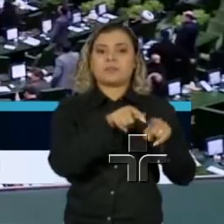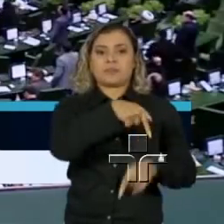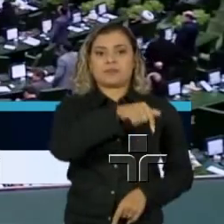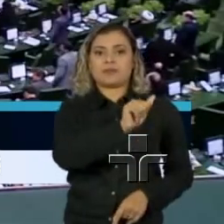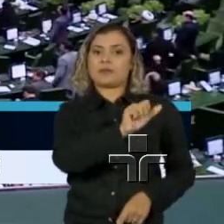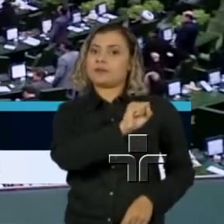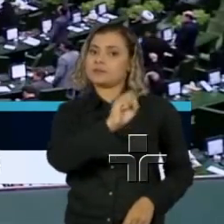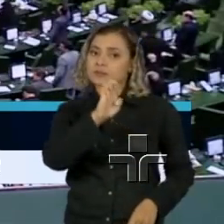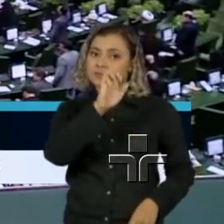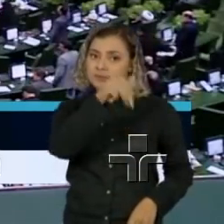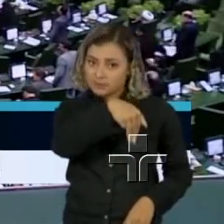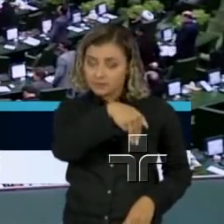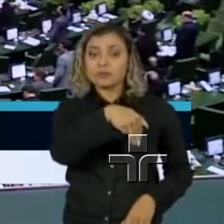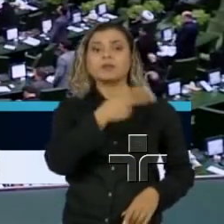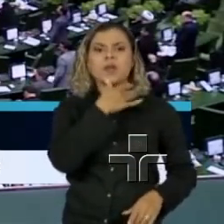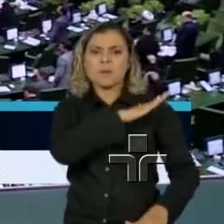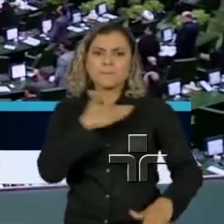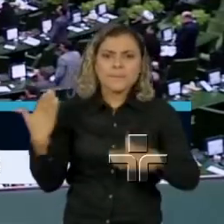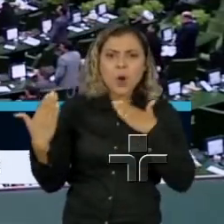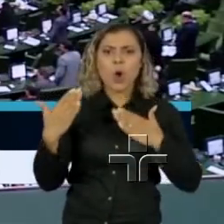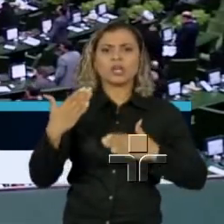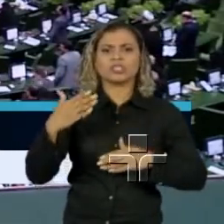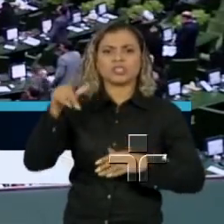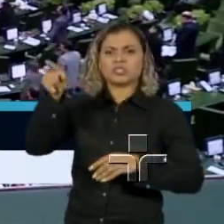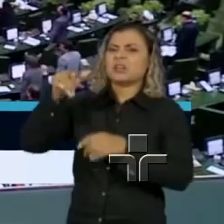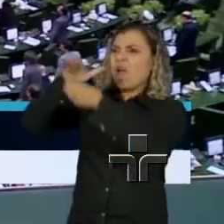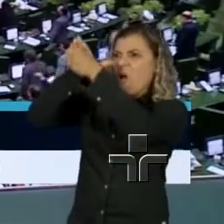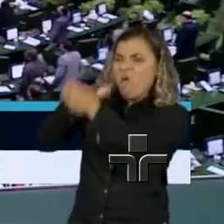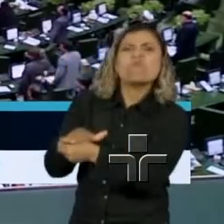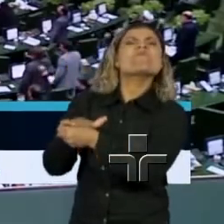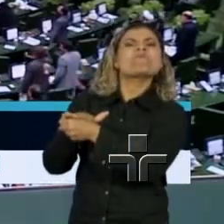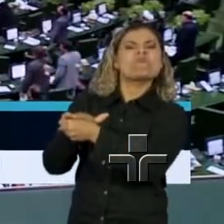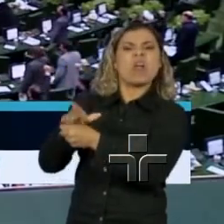sessão cantando "Morte à América".